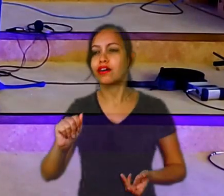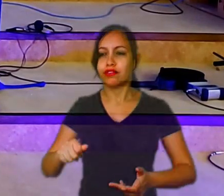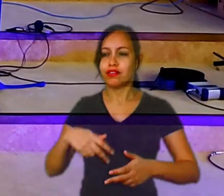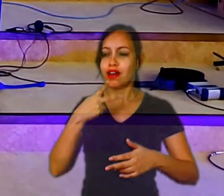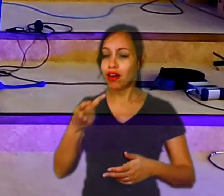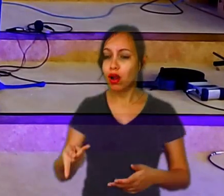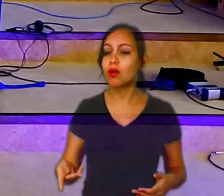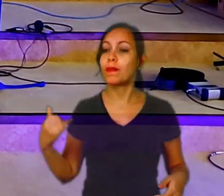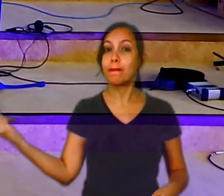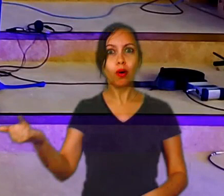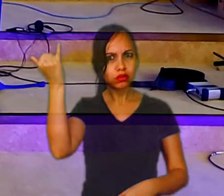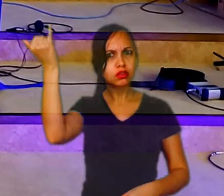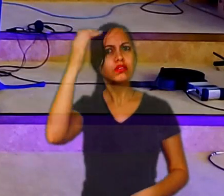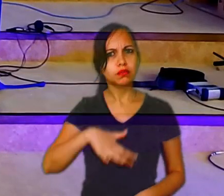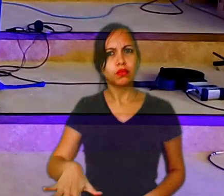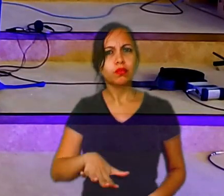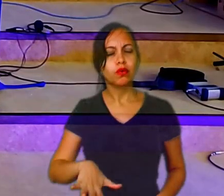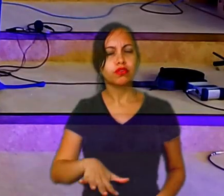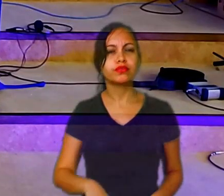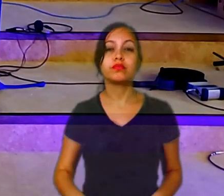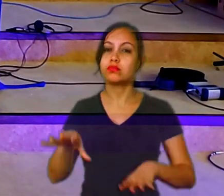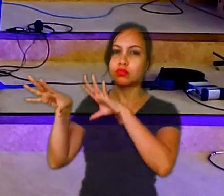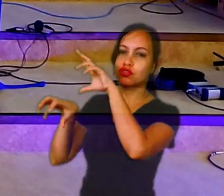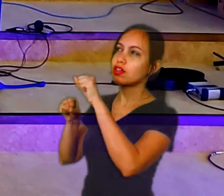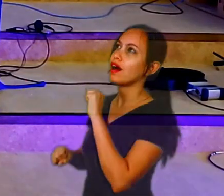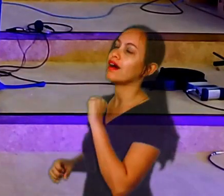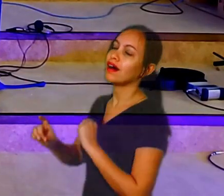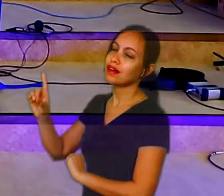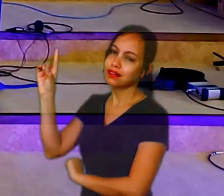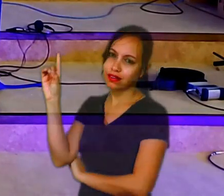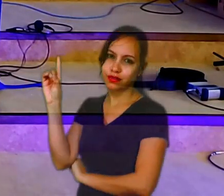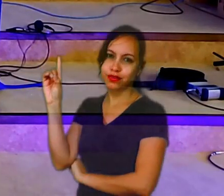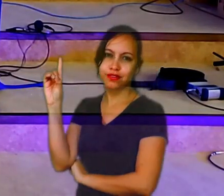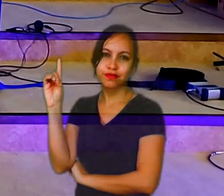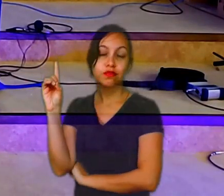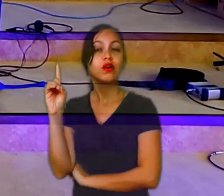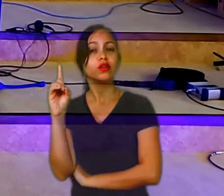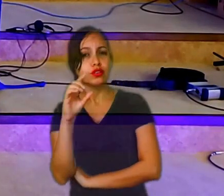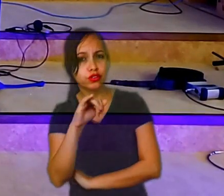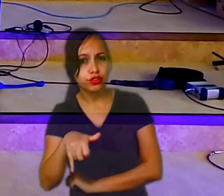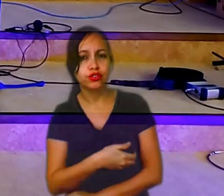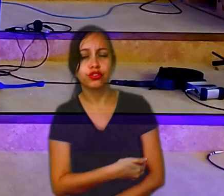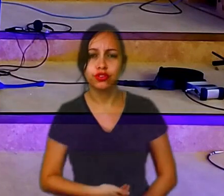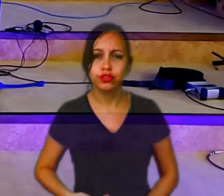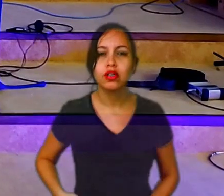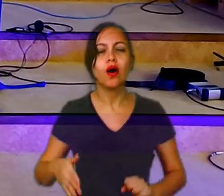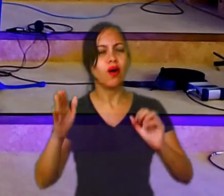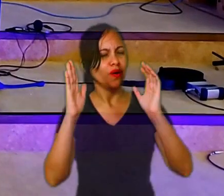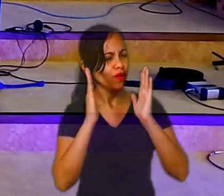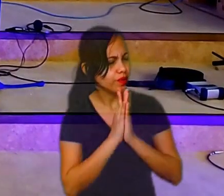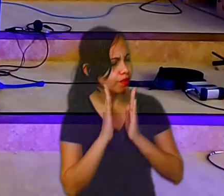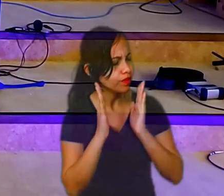importantíssima para aquele povo, para o rei. Buscar ao Senhor, jejuar,